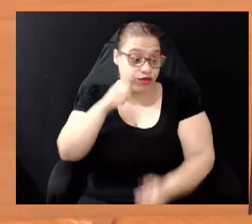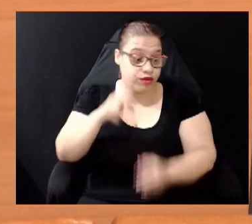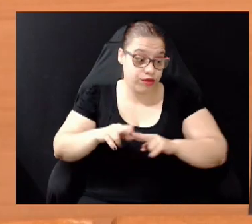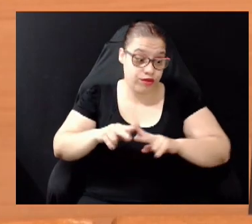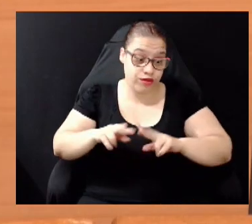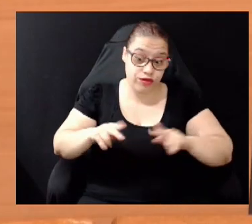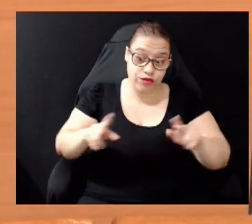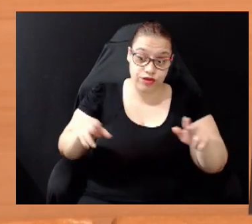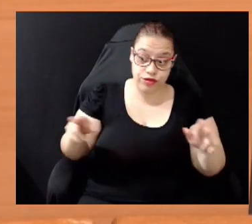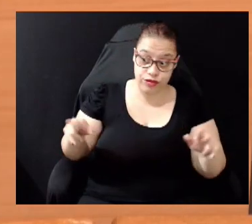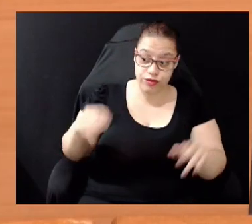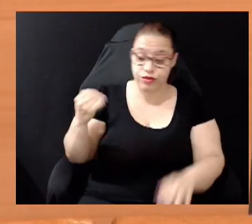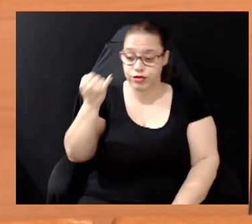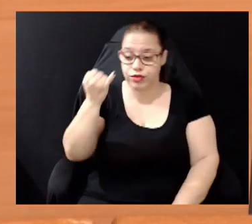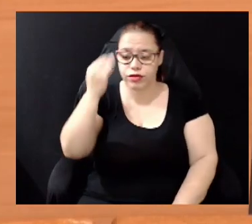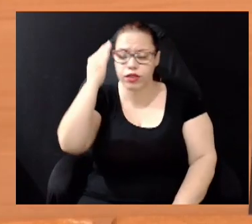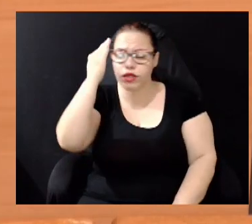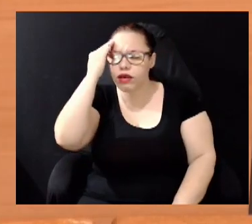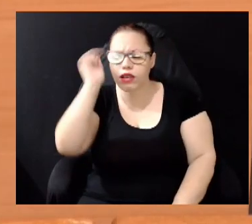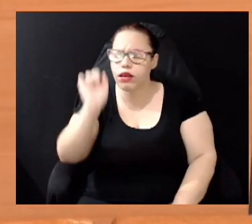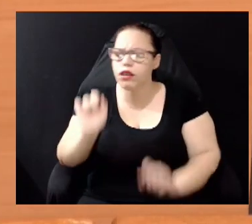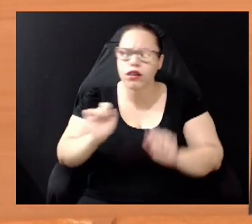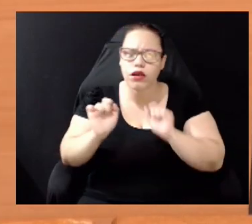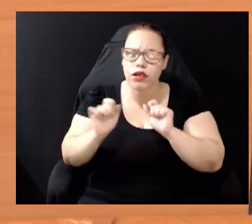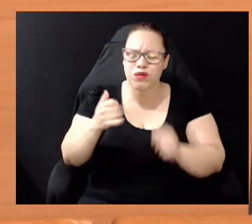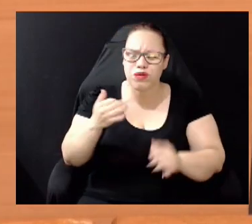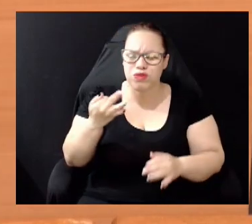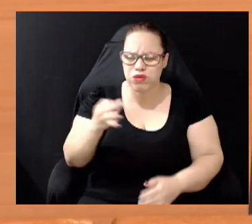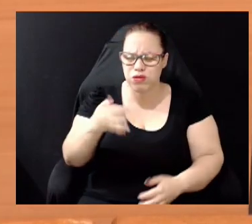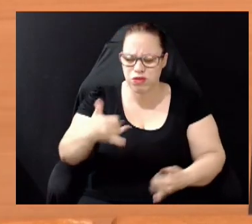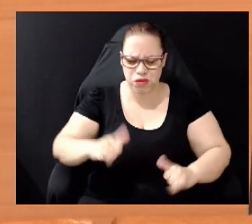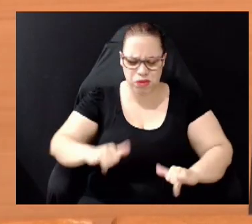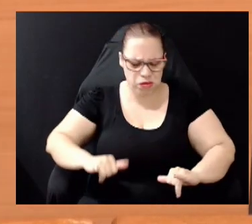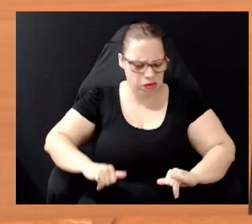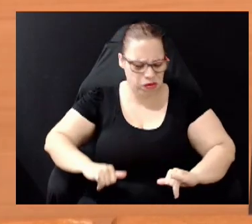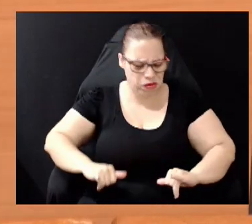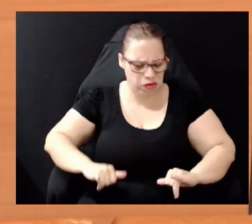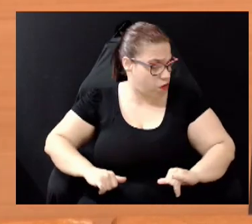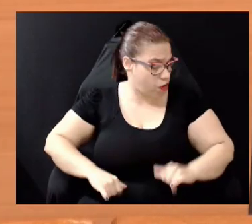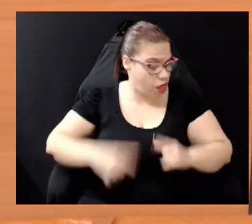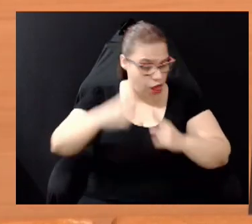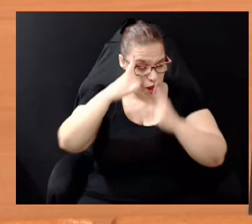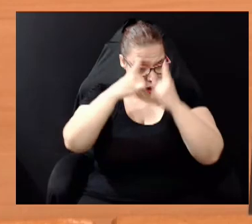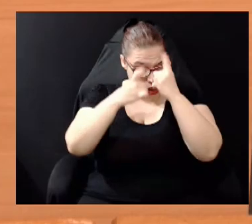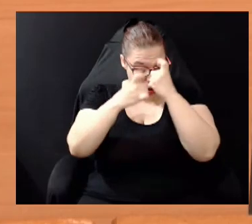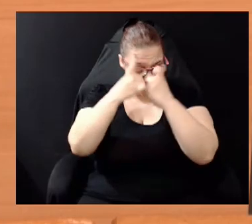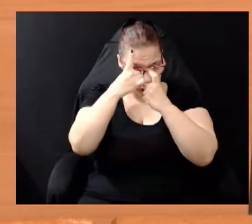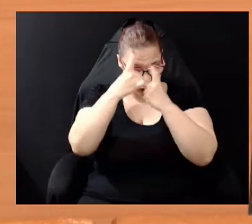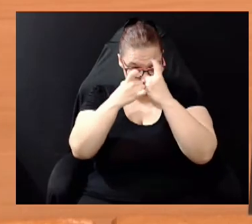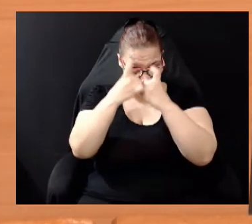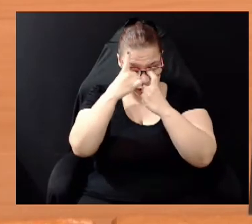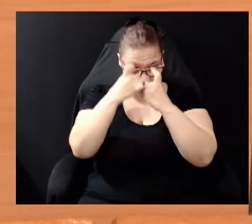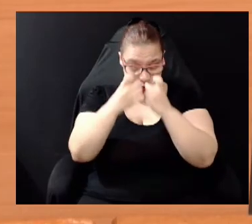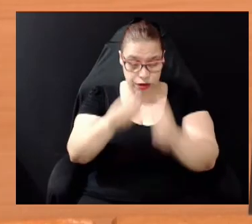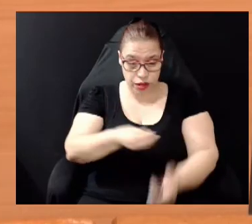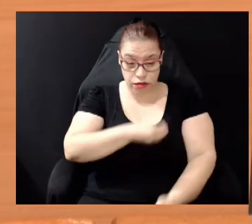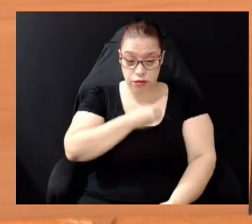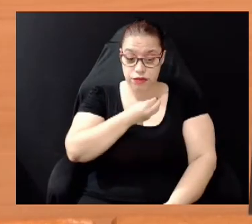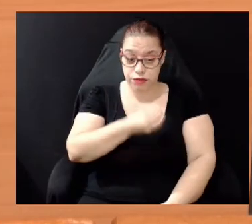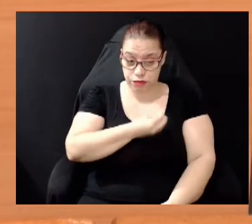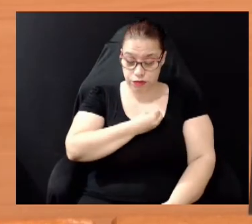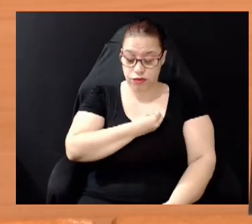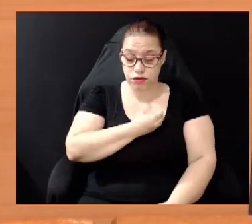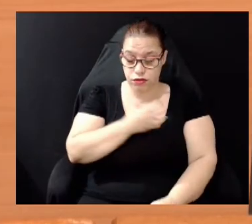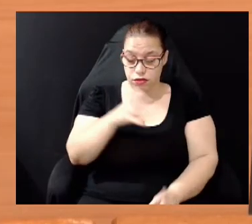para entender quais são as dores e, sobretudo, as violências que nós passamos e que muitas vezes culmina num